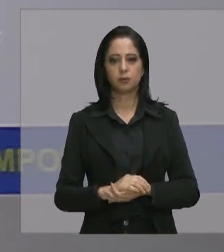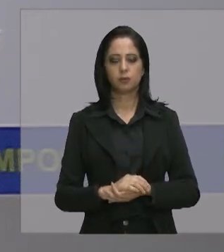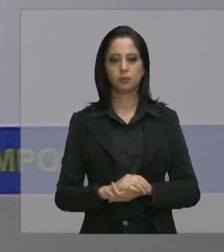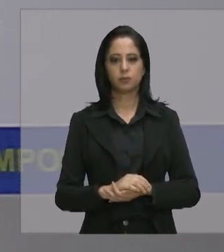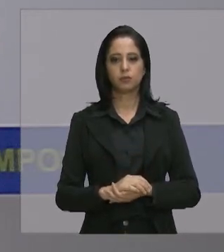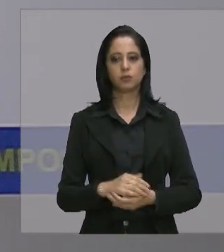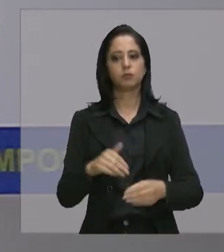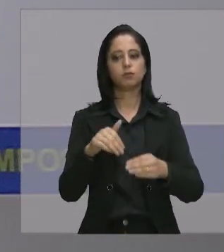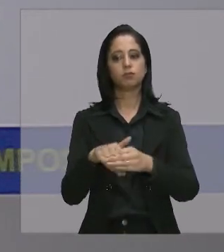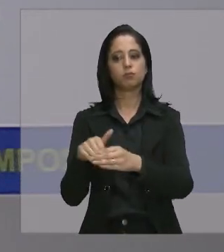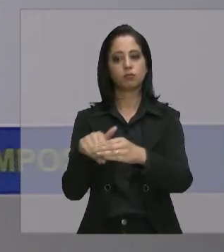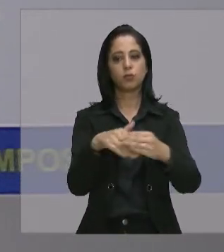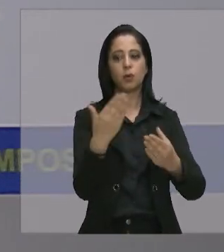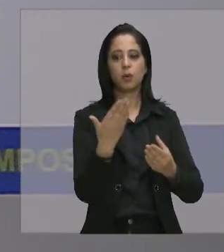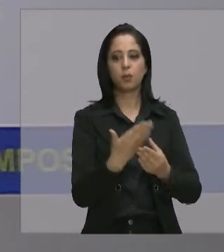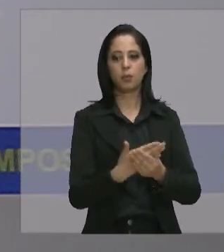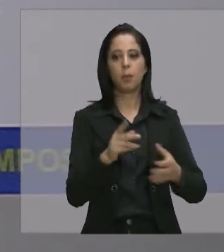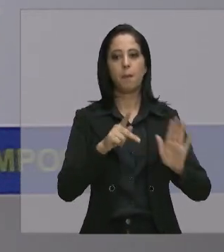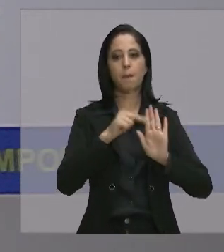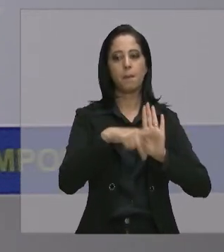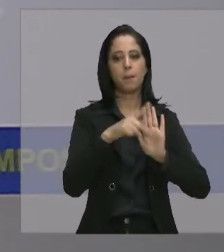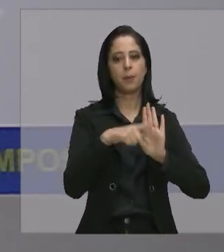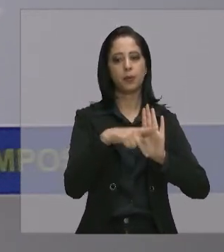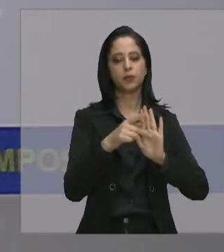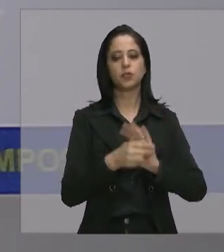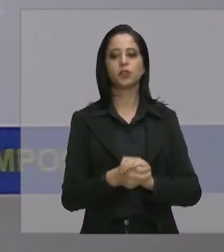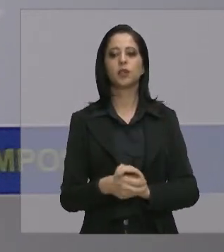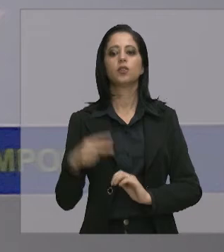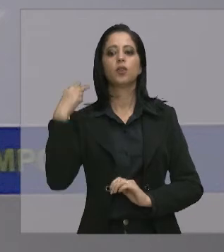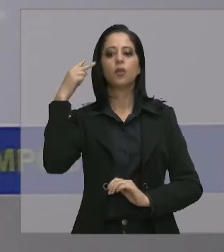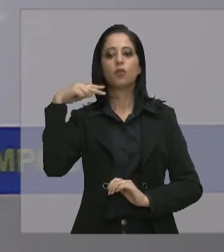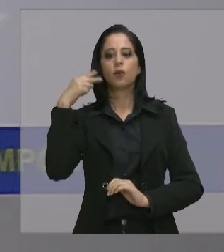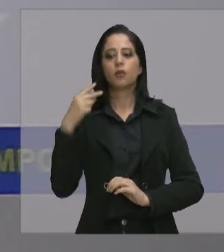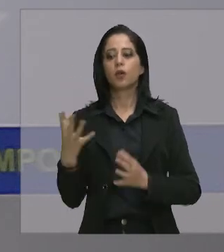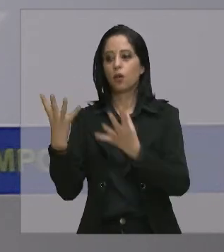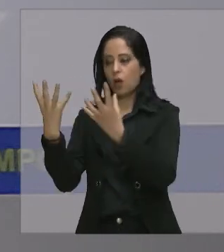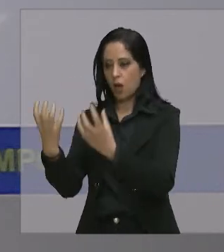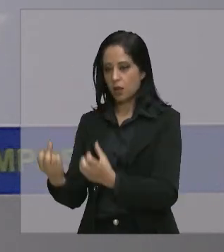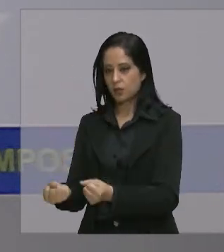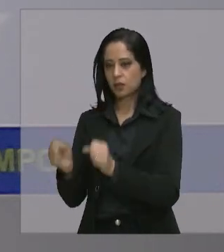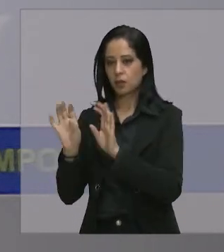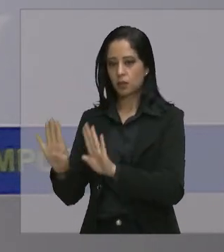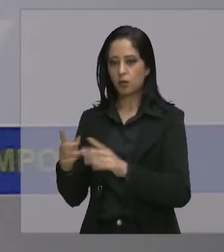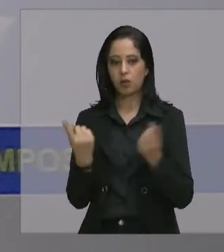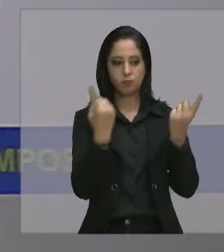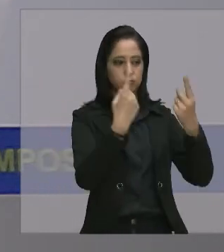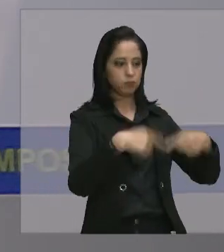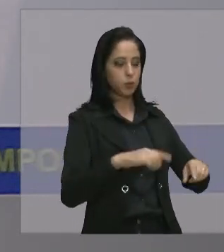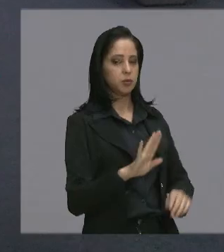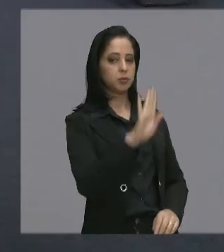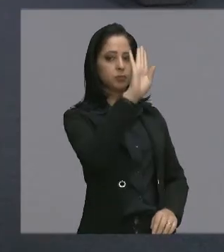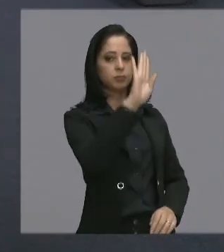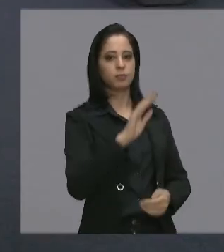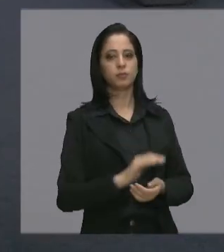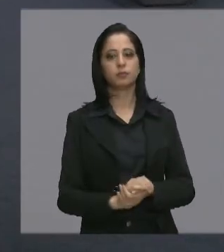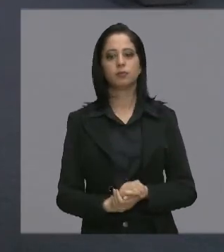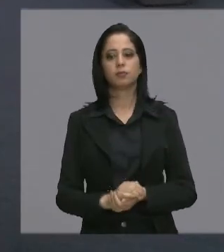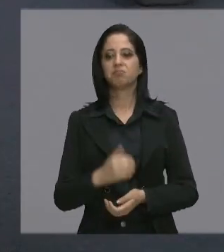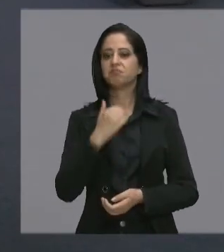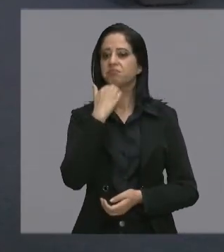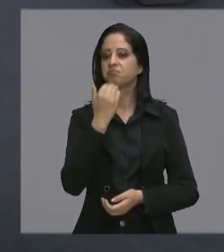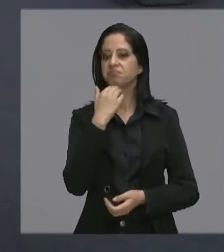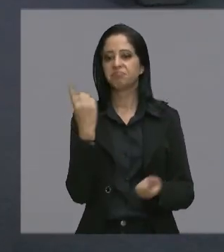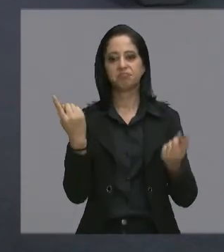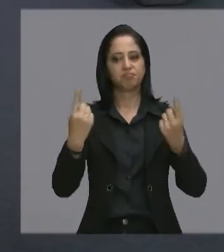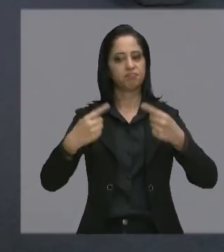Em votação, o projeto. Vereadores favoráveis permaneçam como estão, os contrários que se manifestem. Nenhuma